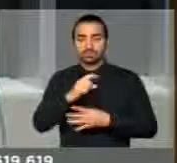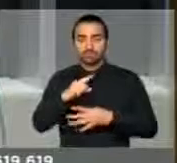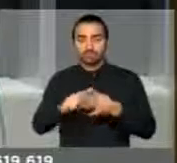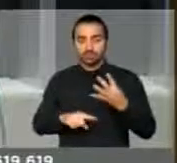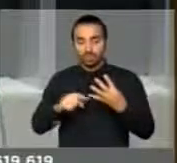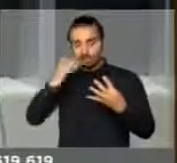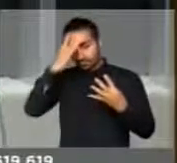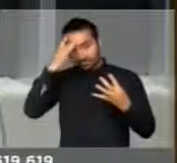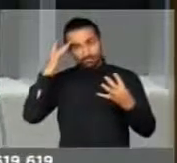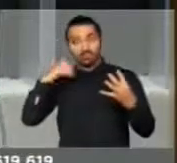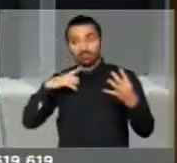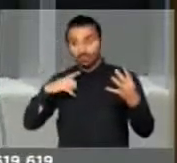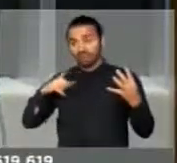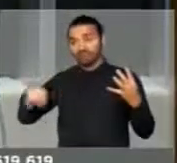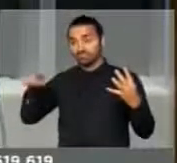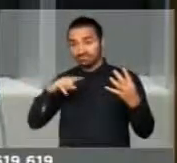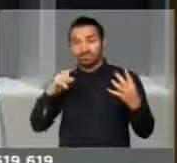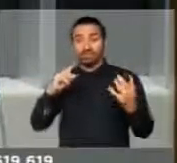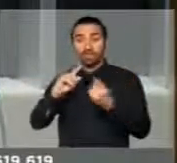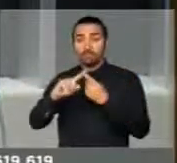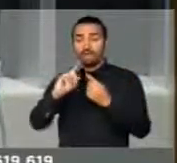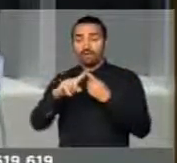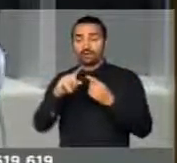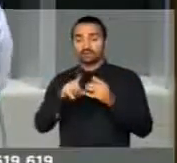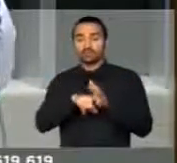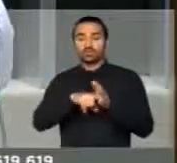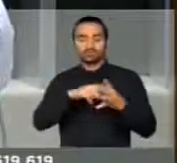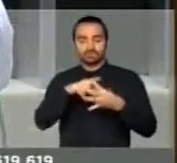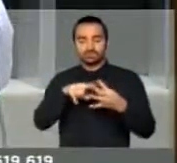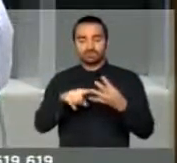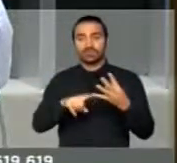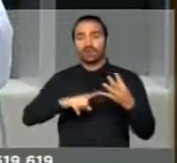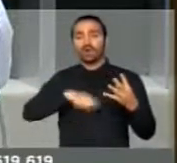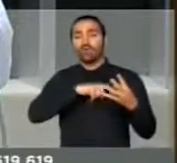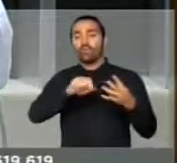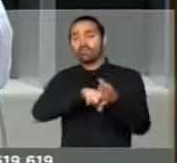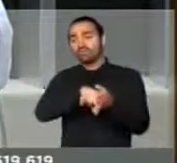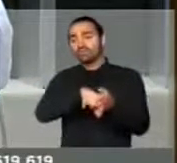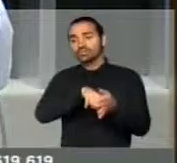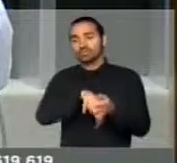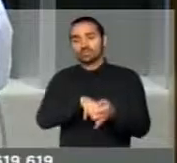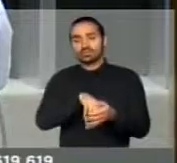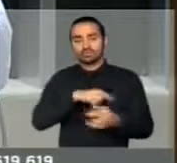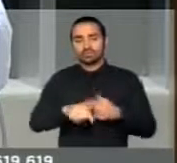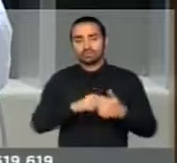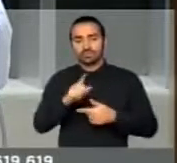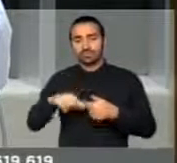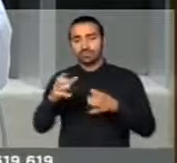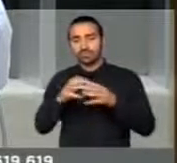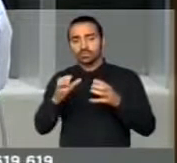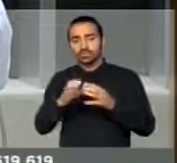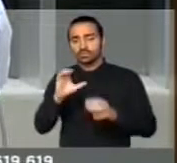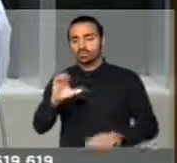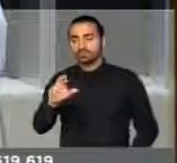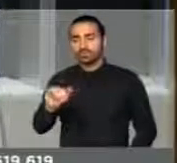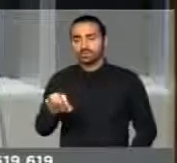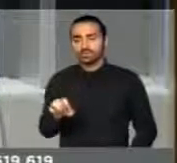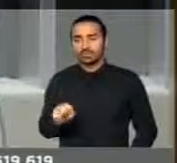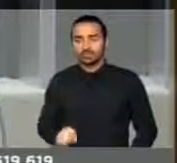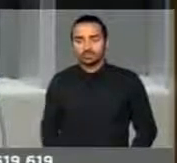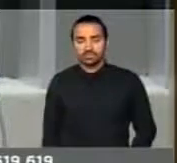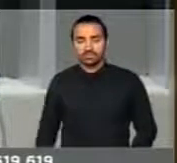contenham essas quadrilhas de extermínio. Aliás, há alguns meses eu tomei a iniciativa de ir ao Ministério